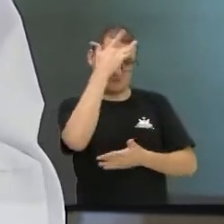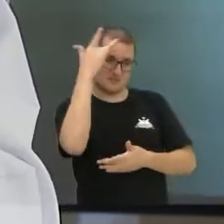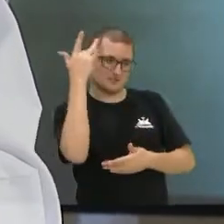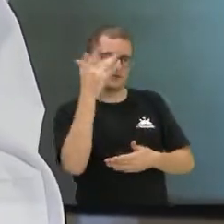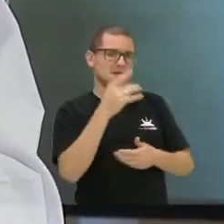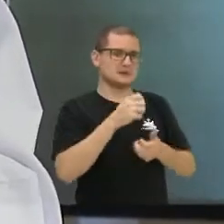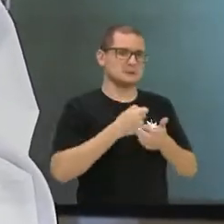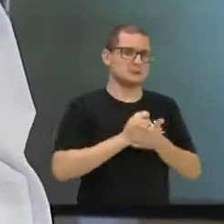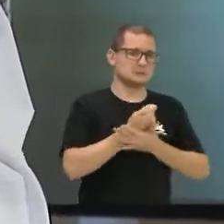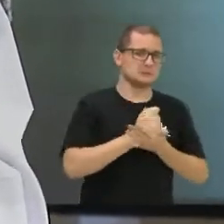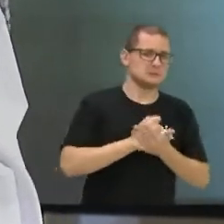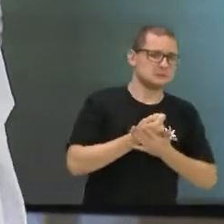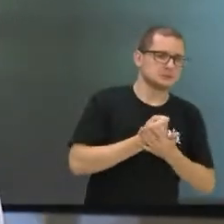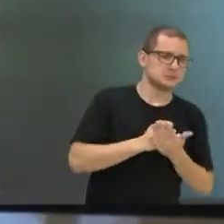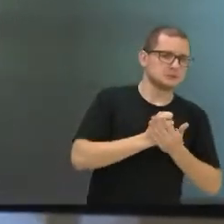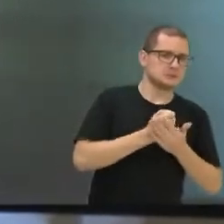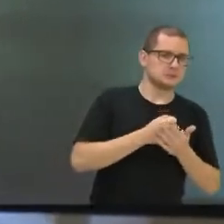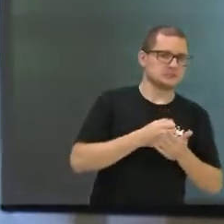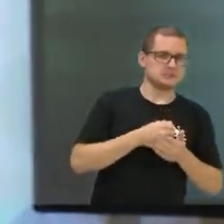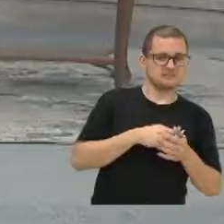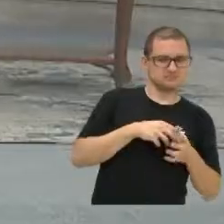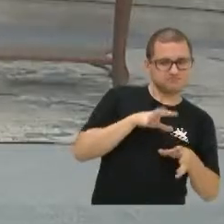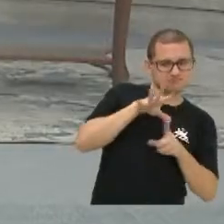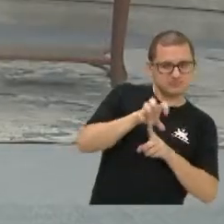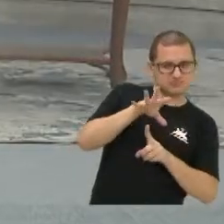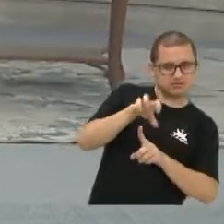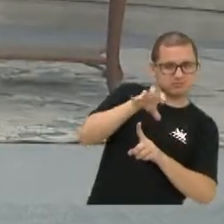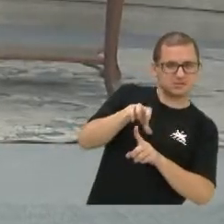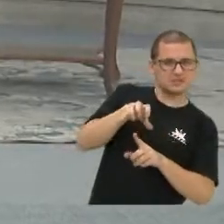aos seguidores de jesus cristo